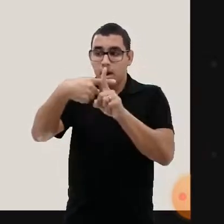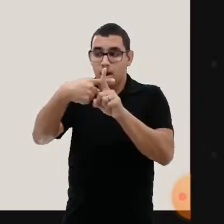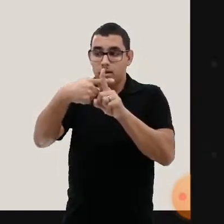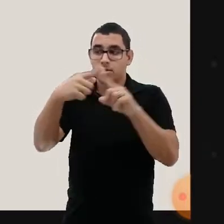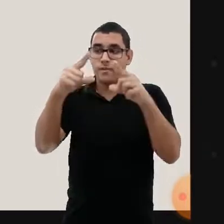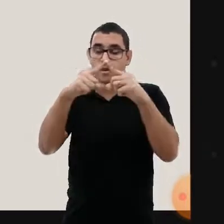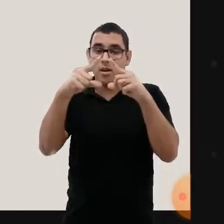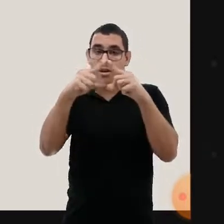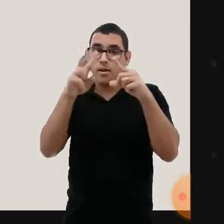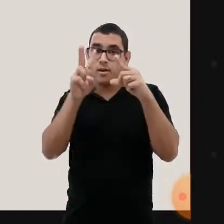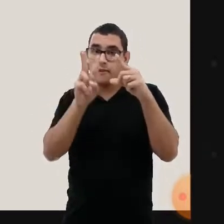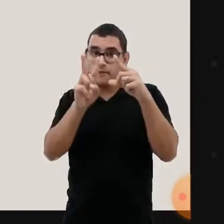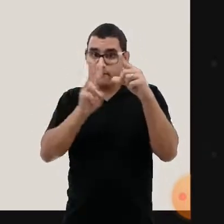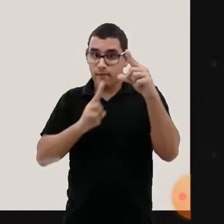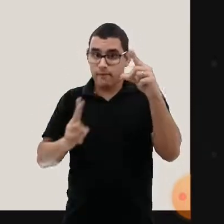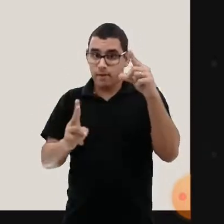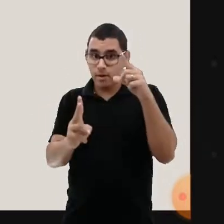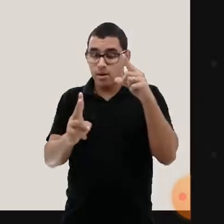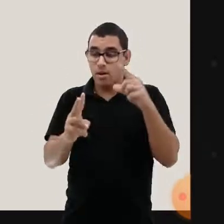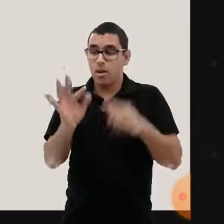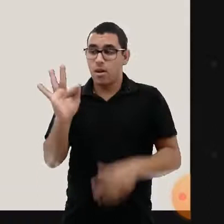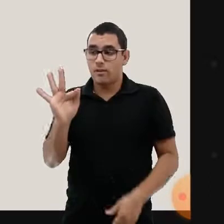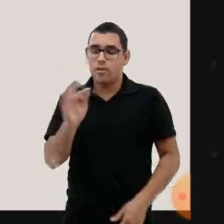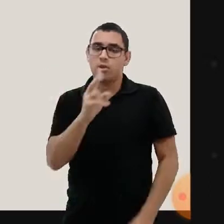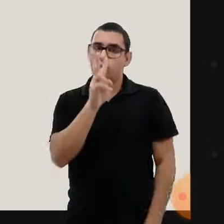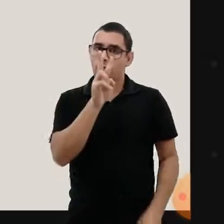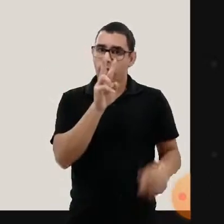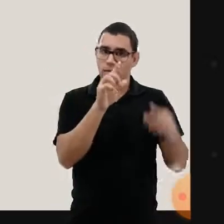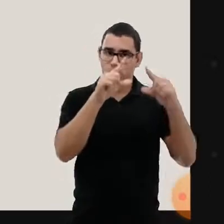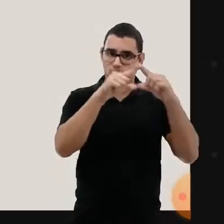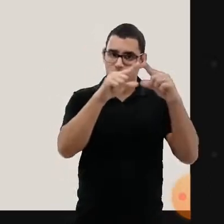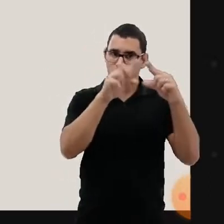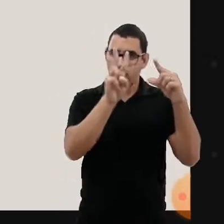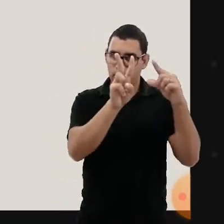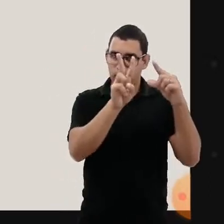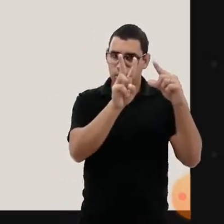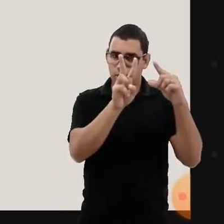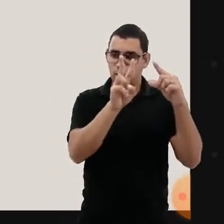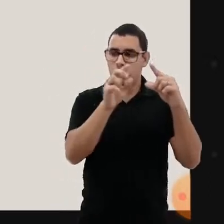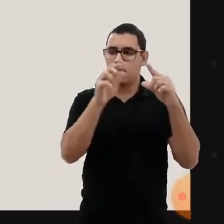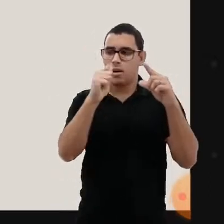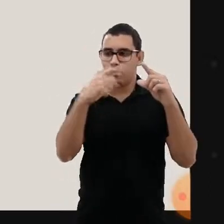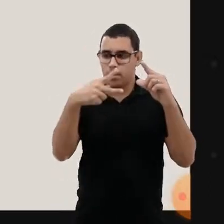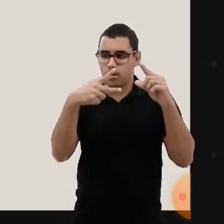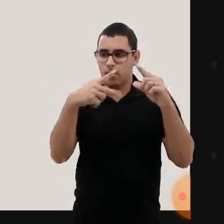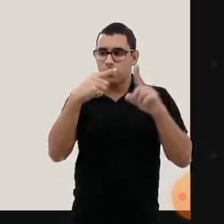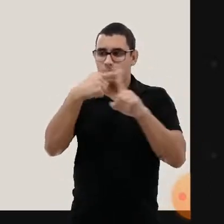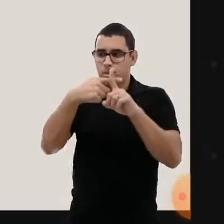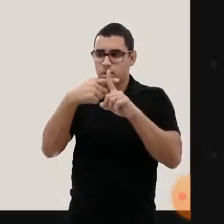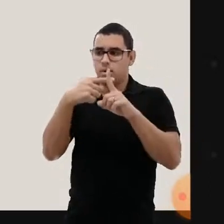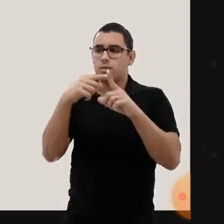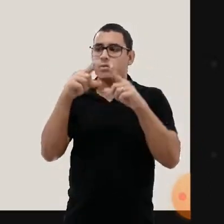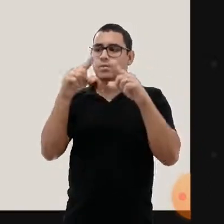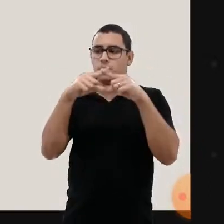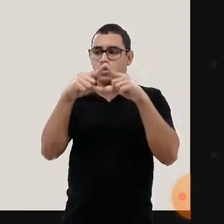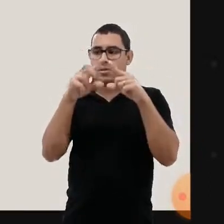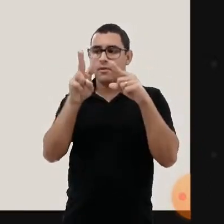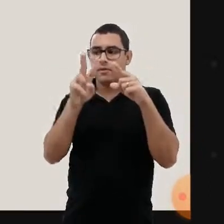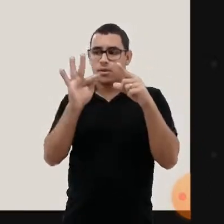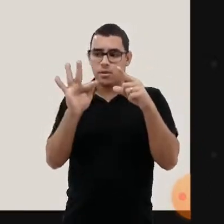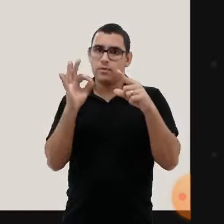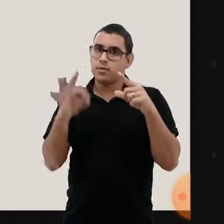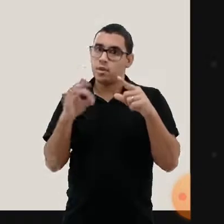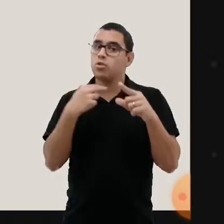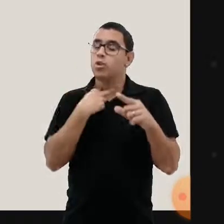mais a variação volumétrica do frasco. Então, não esqueçam essa expressão que já foi vista